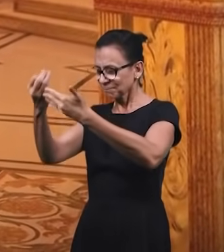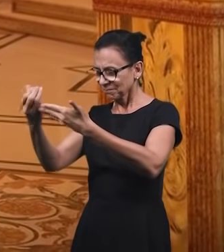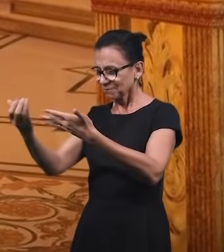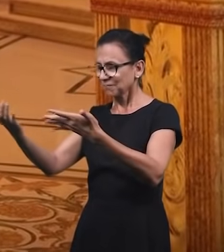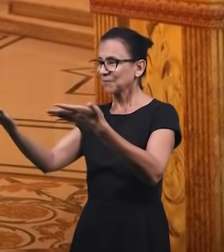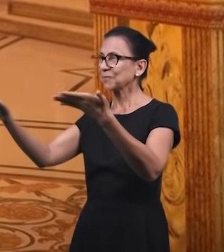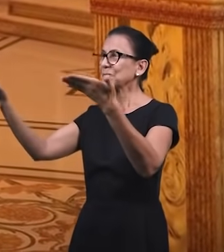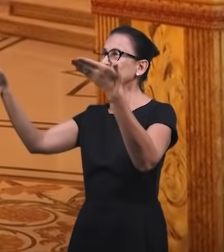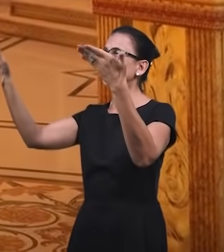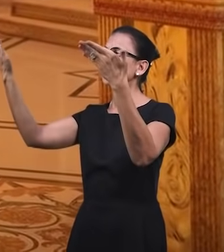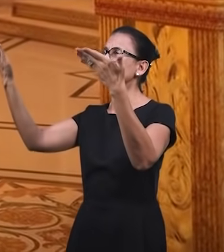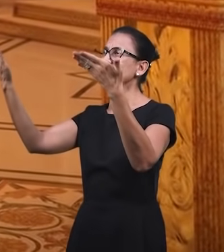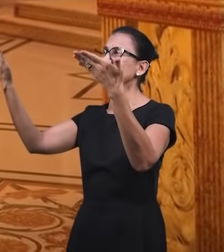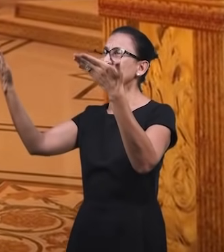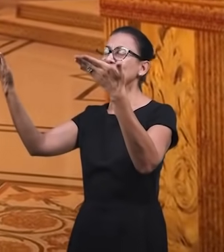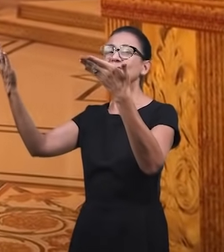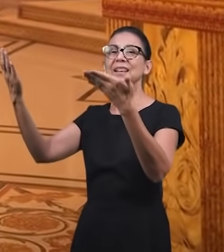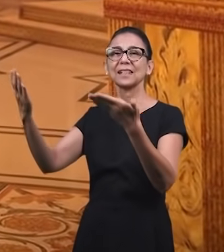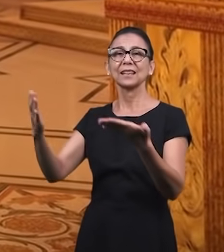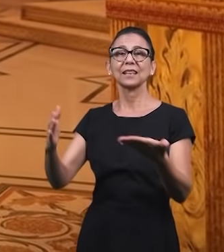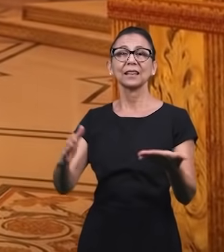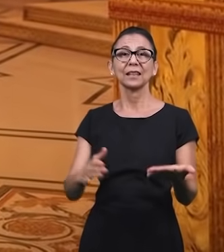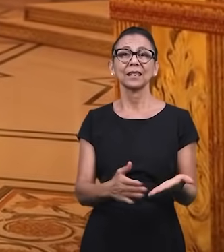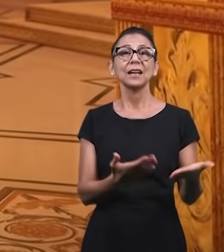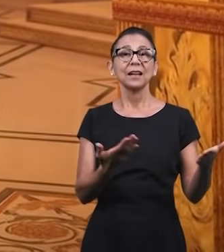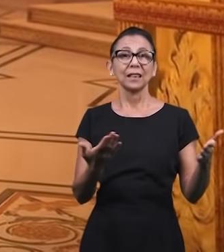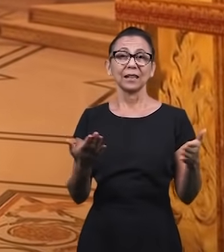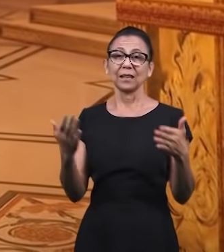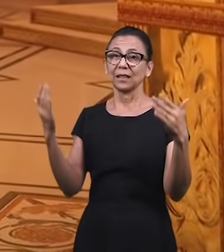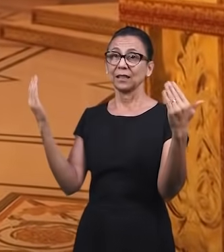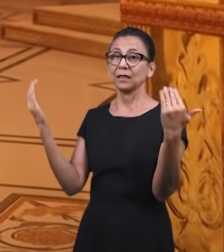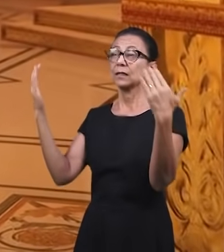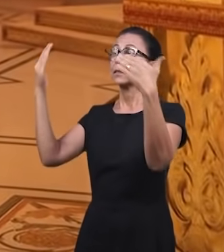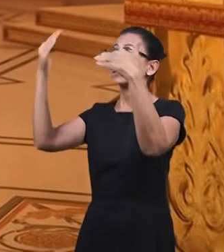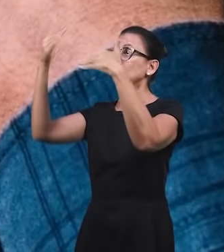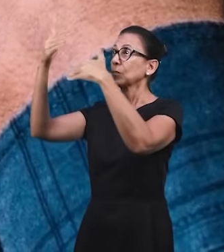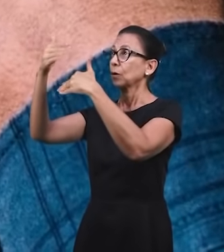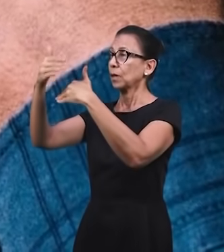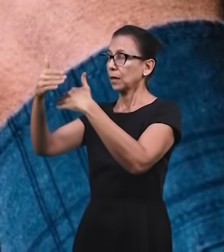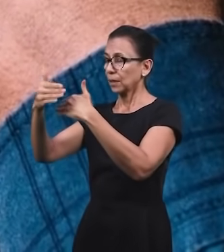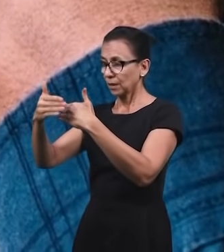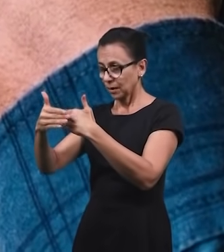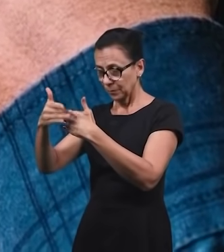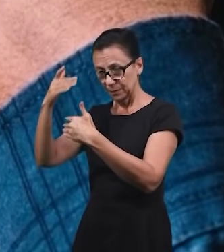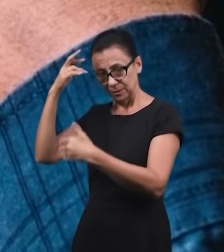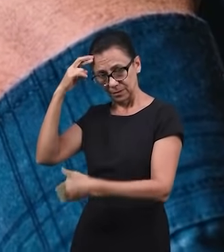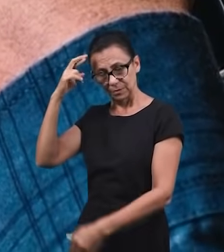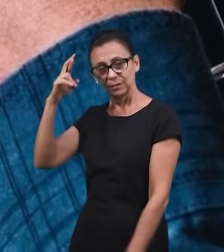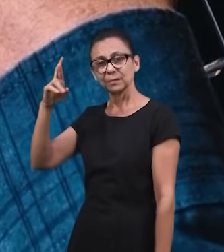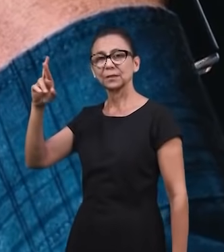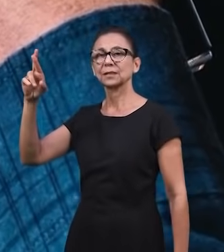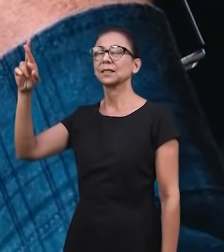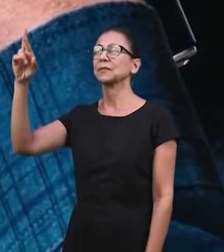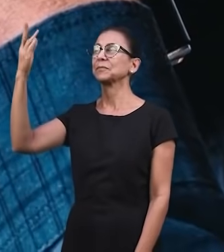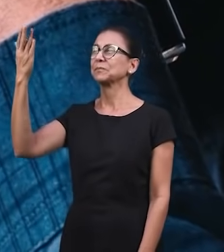te dar todo o meu ser, em